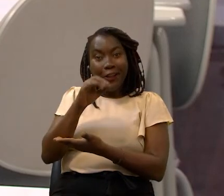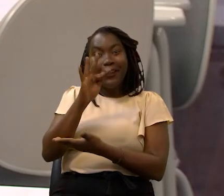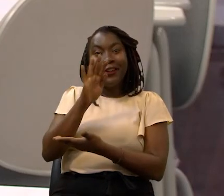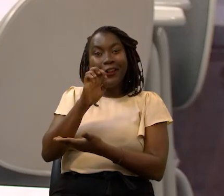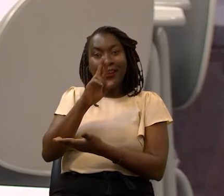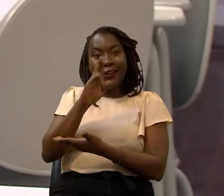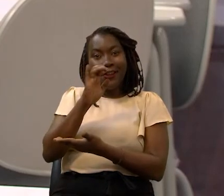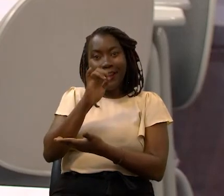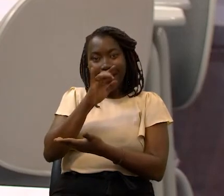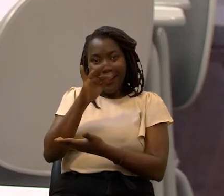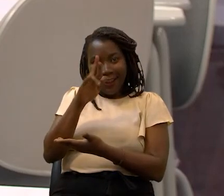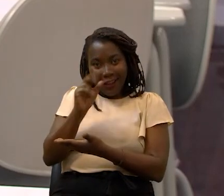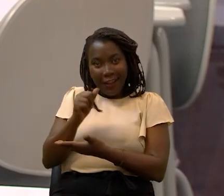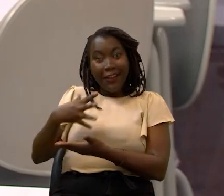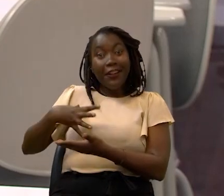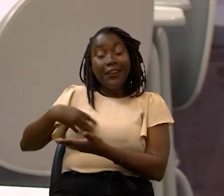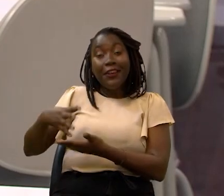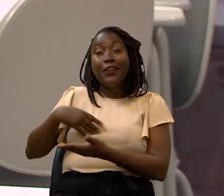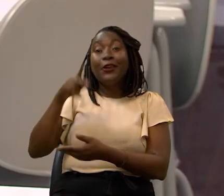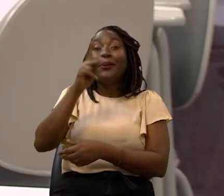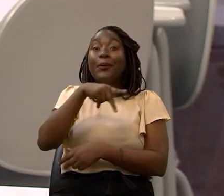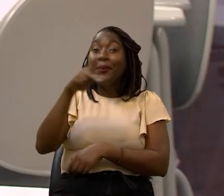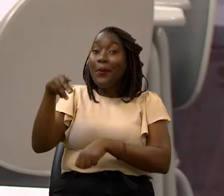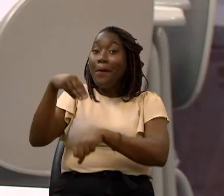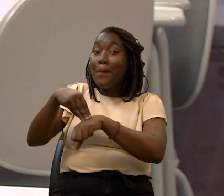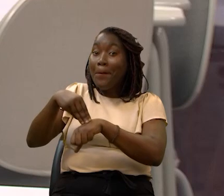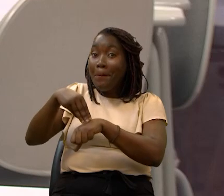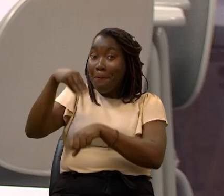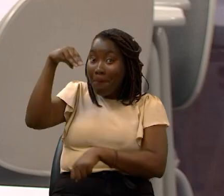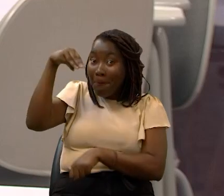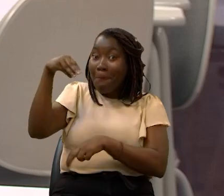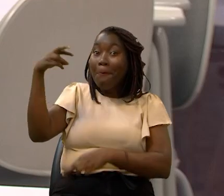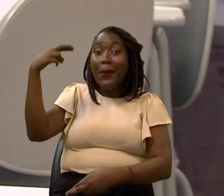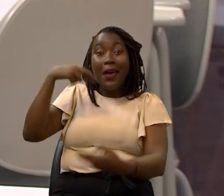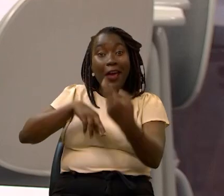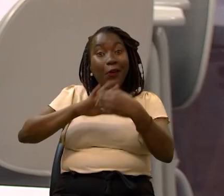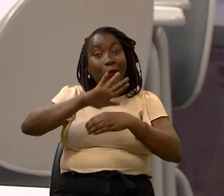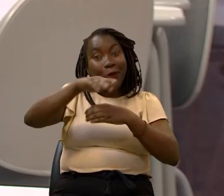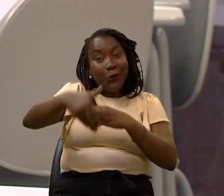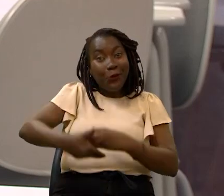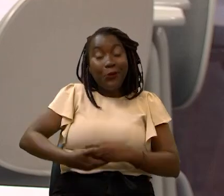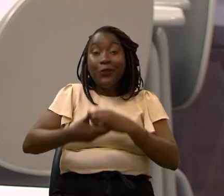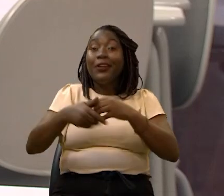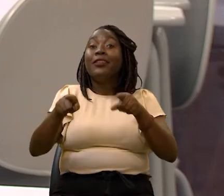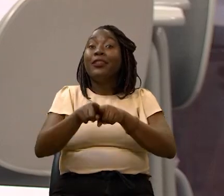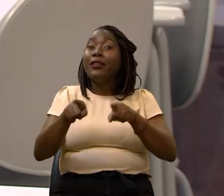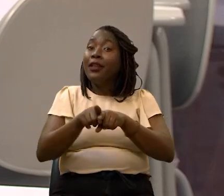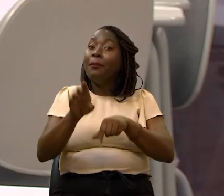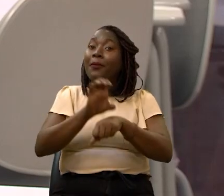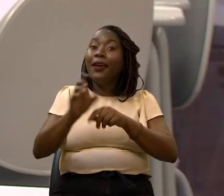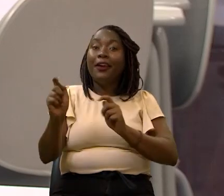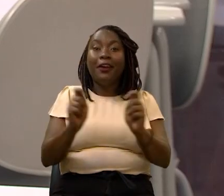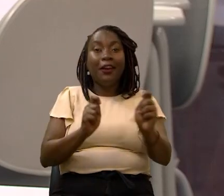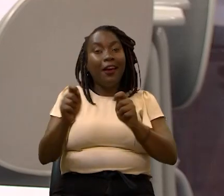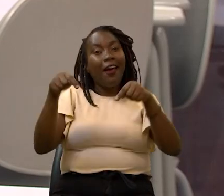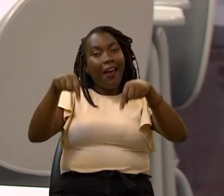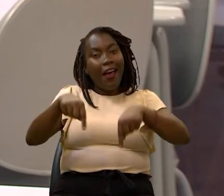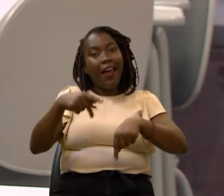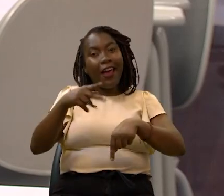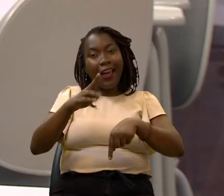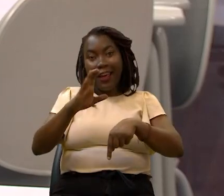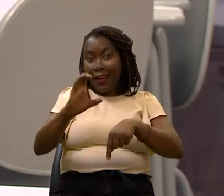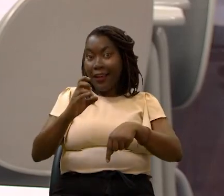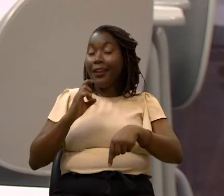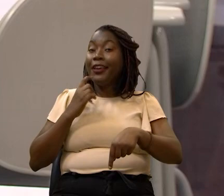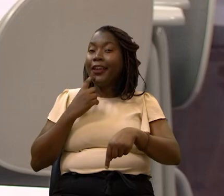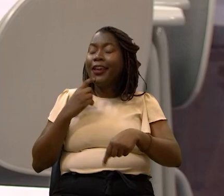Filho, professor do mestrado em sustentabilidade e também do curso de economia aqui da PUC de